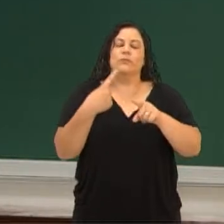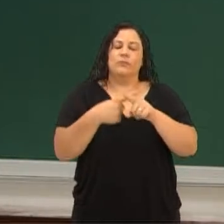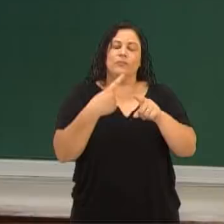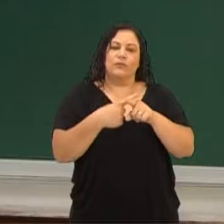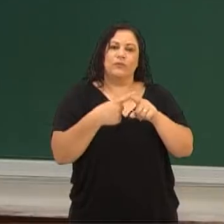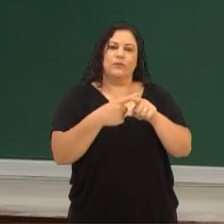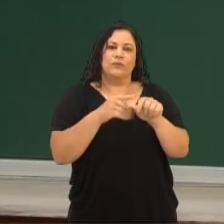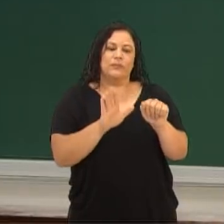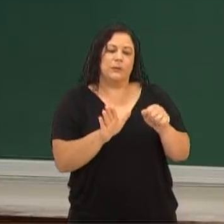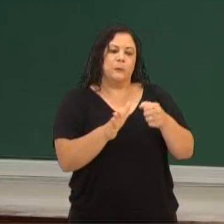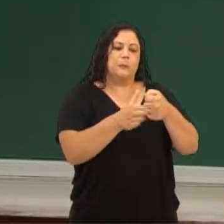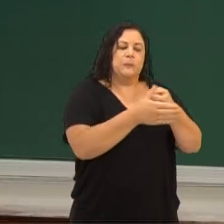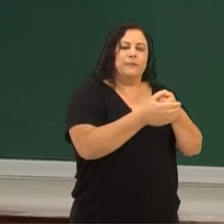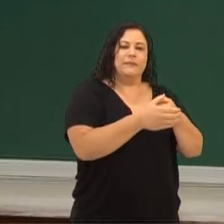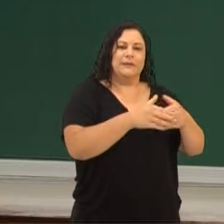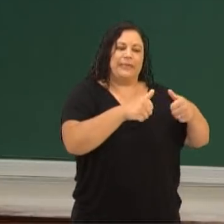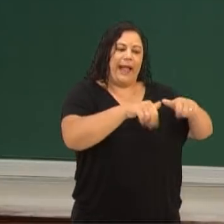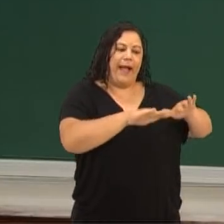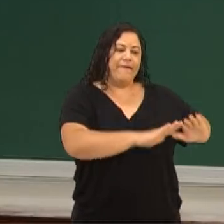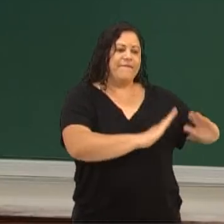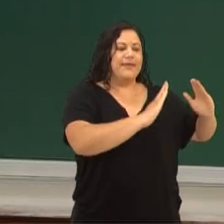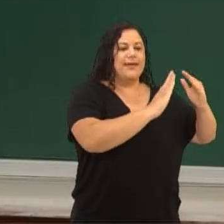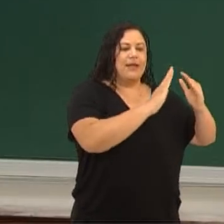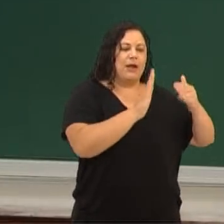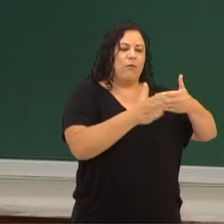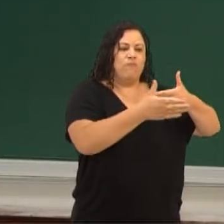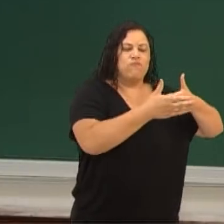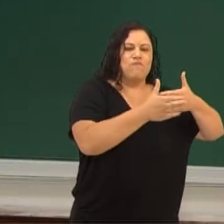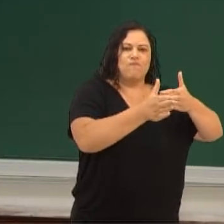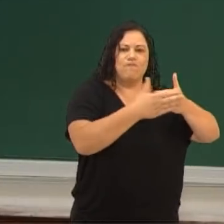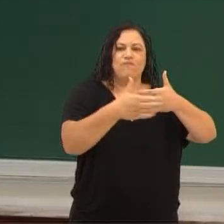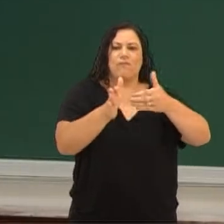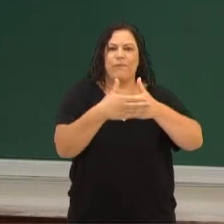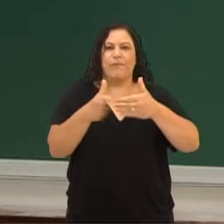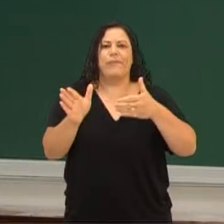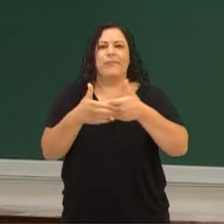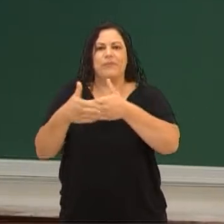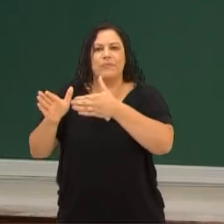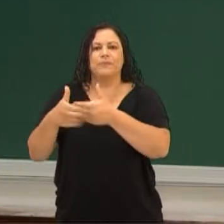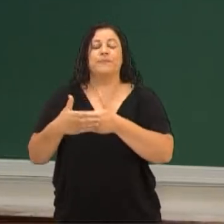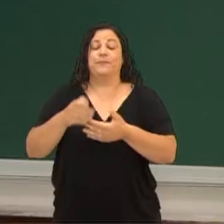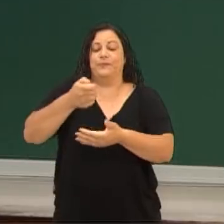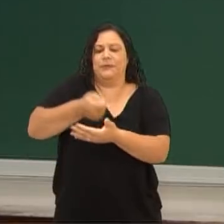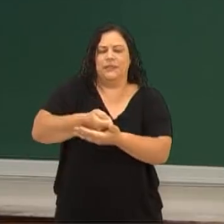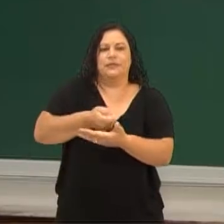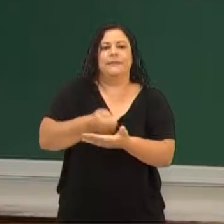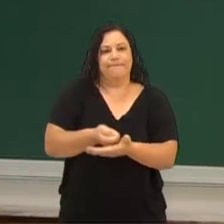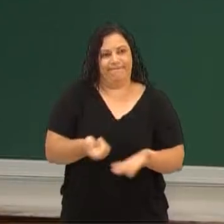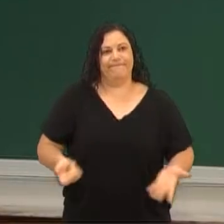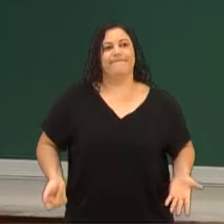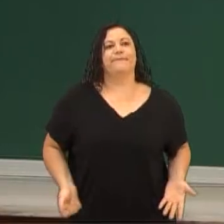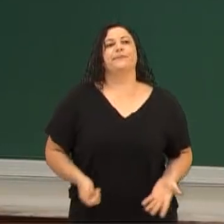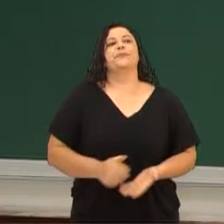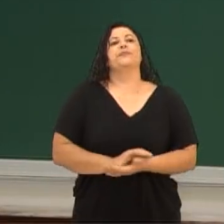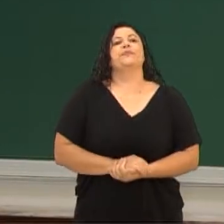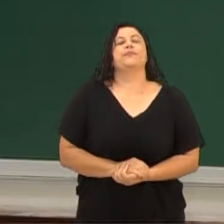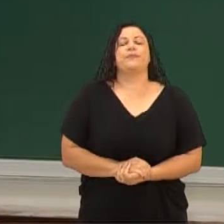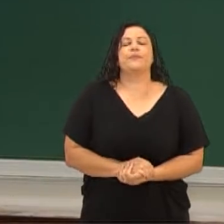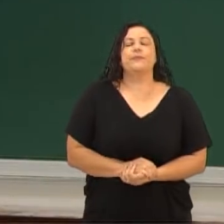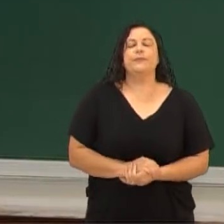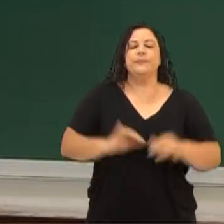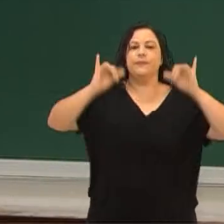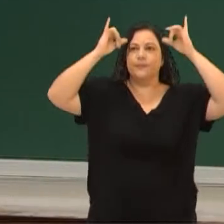Esse confinamento que paralisou as atividades comerciais, industriais, sejam elas quais forem.